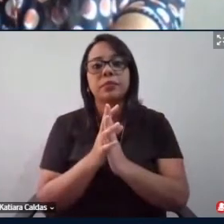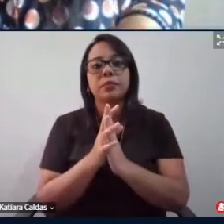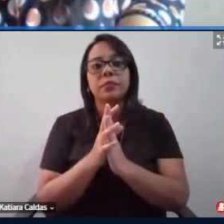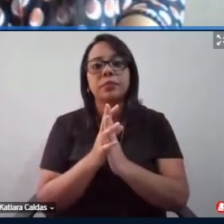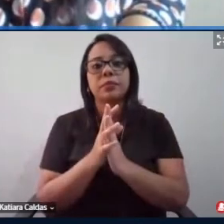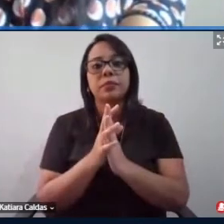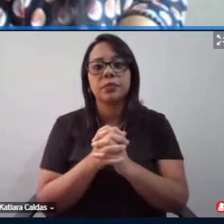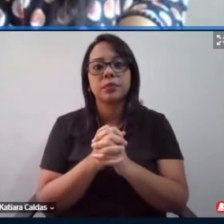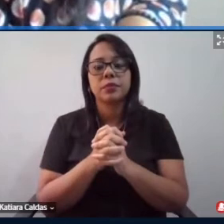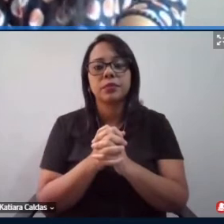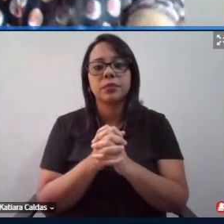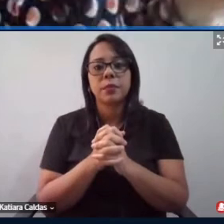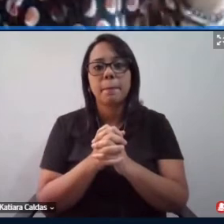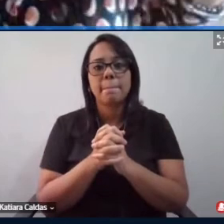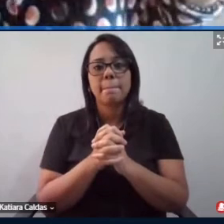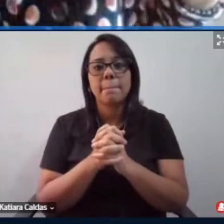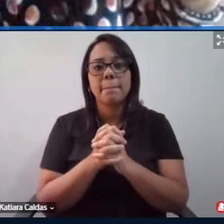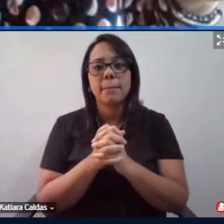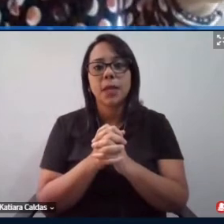Tá?